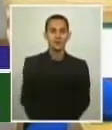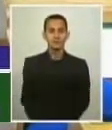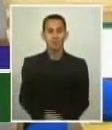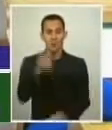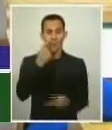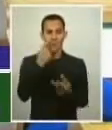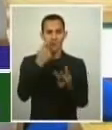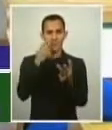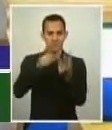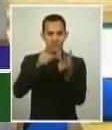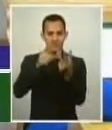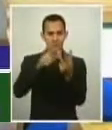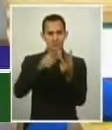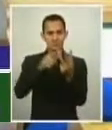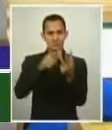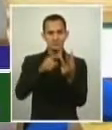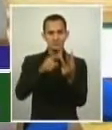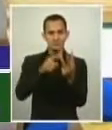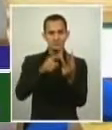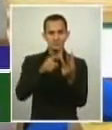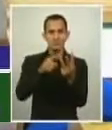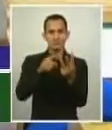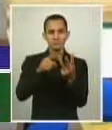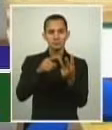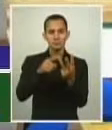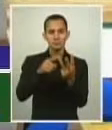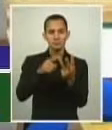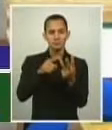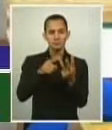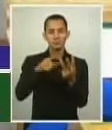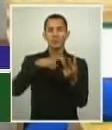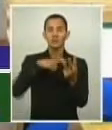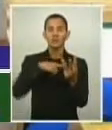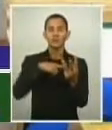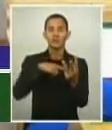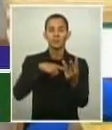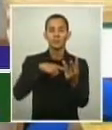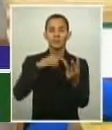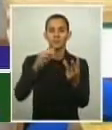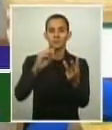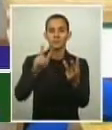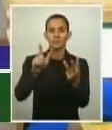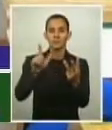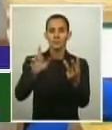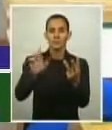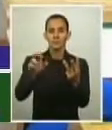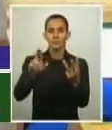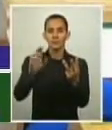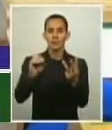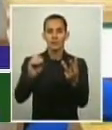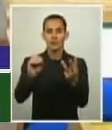é o primeiro estado e era constituído pelos pelo clero Quem